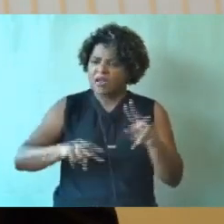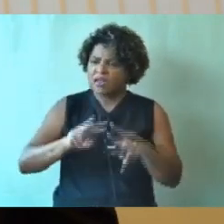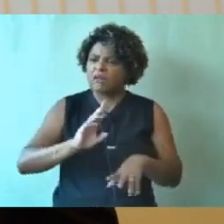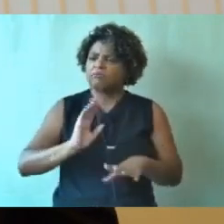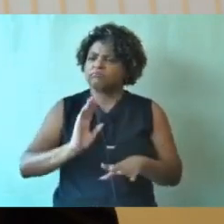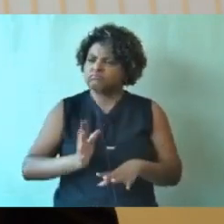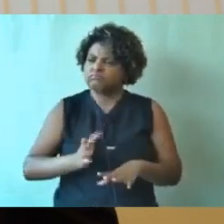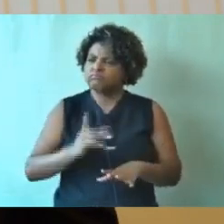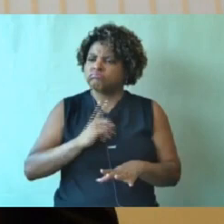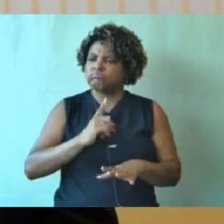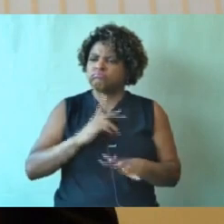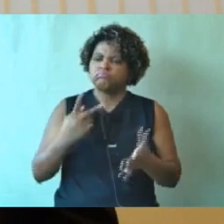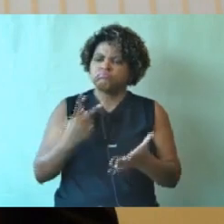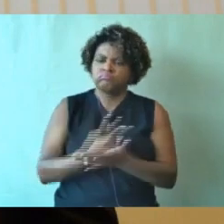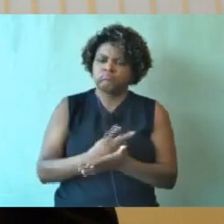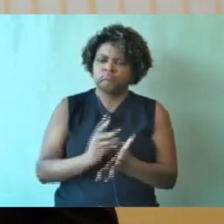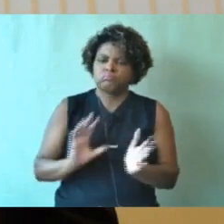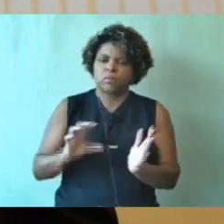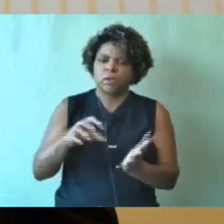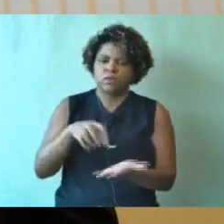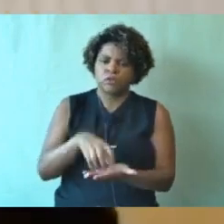do...